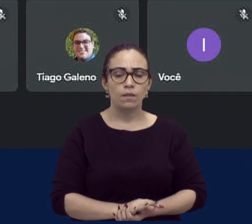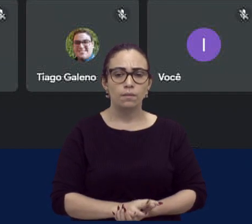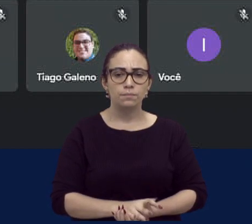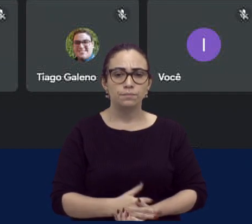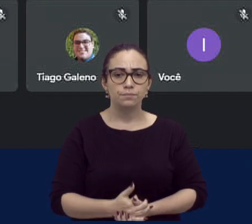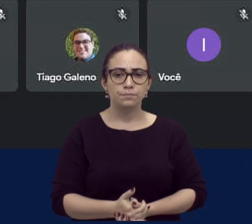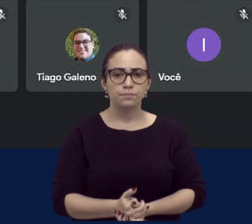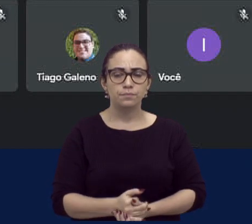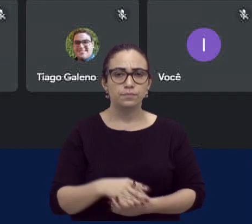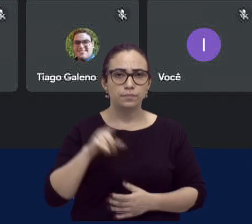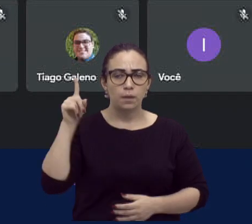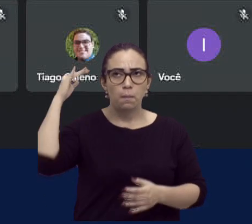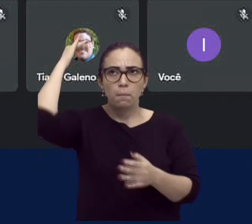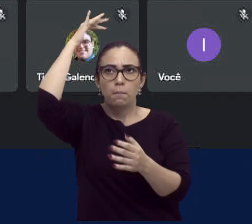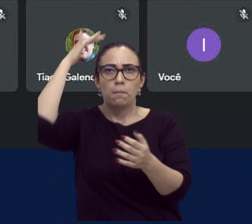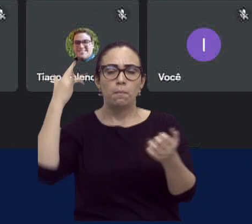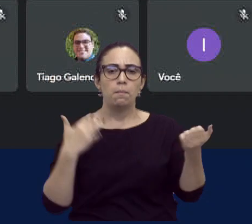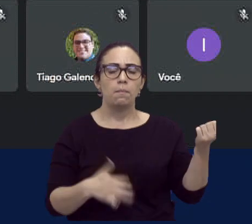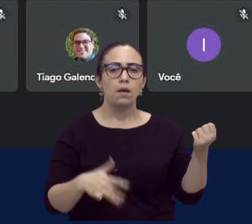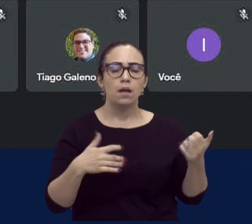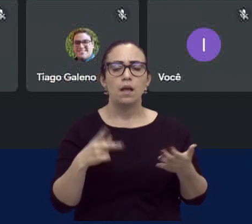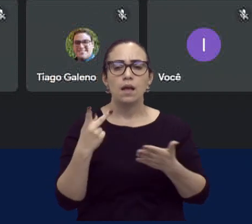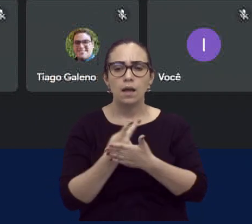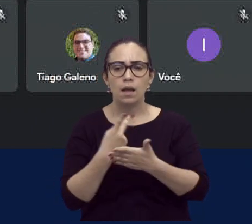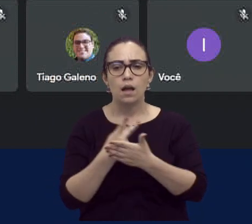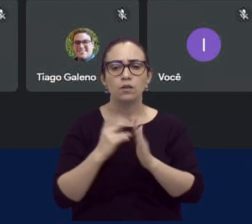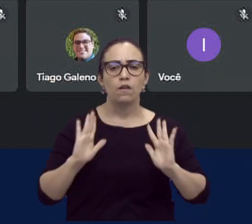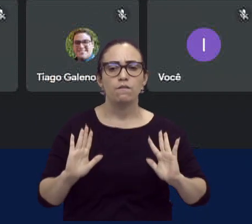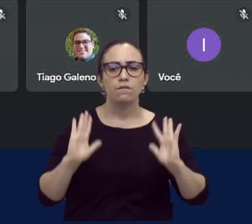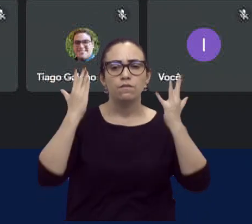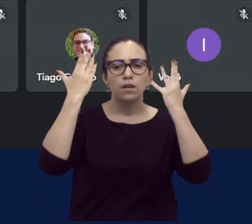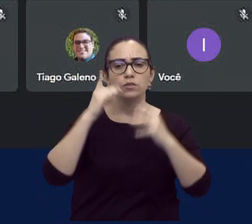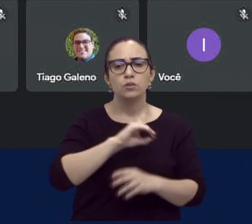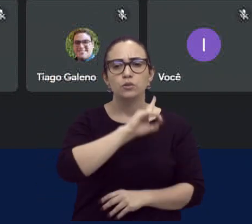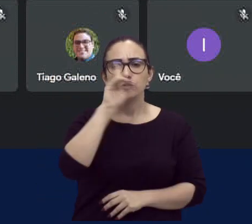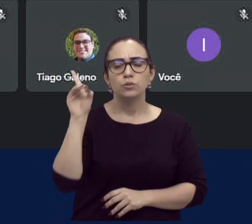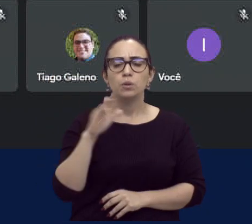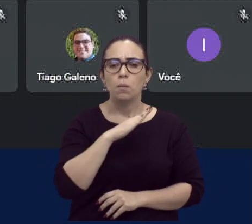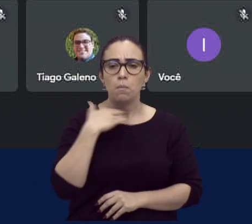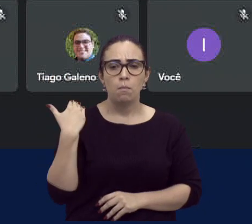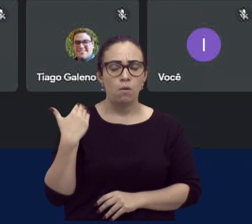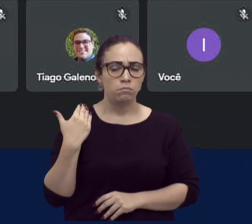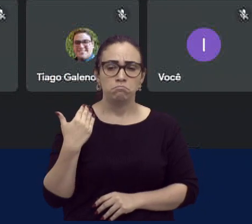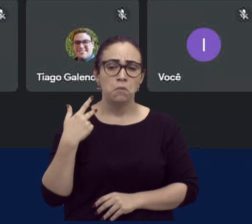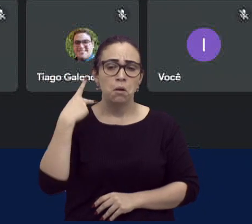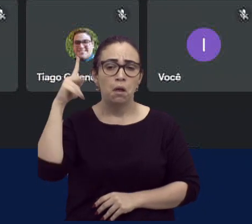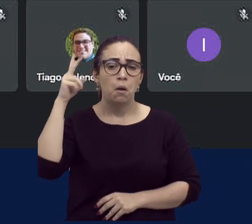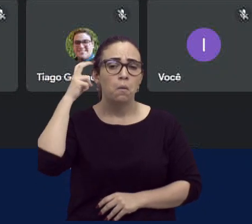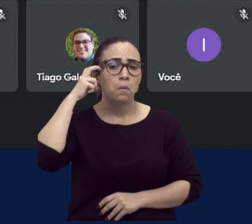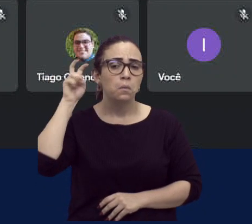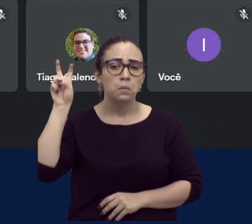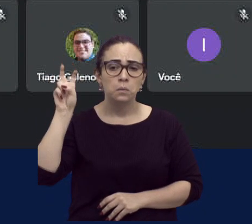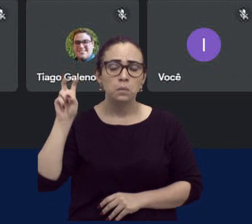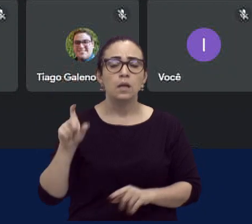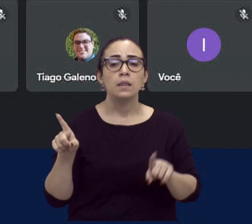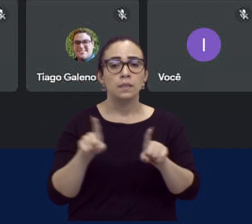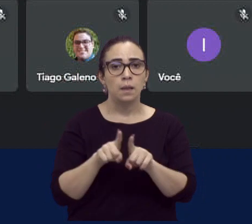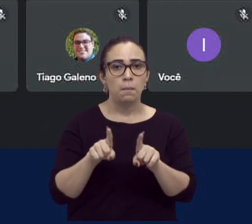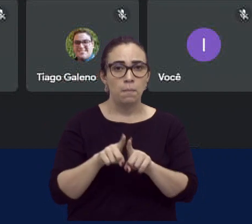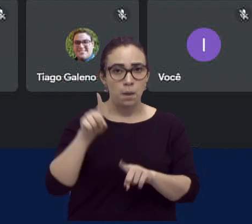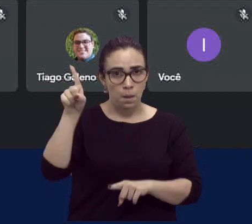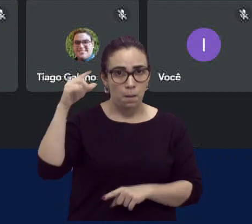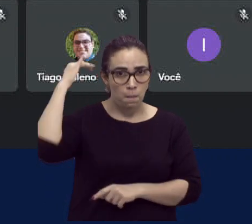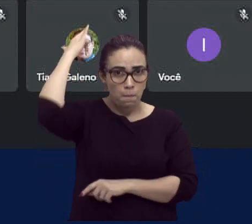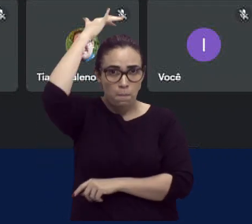que lá no México está errado fazer uma festa no Dia dos Mortos, porque a cultura deles é essa. Assim como eles não podem chegar